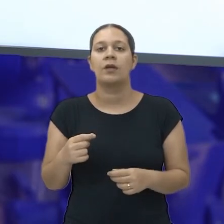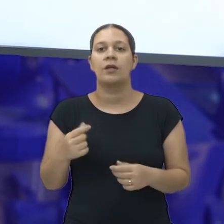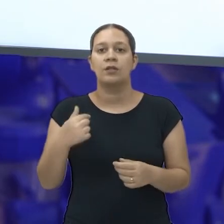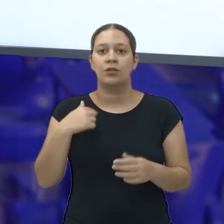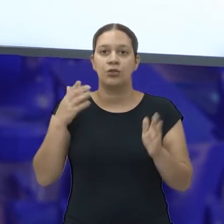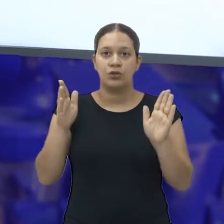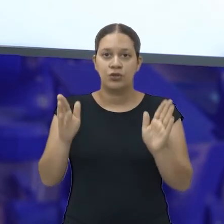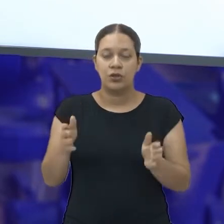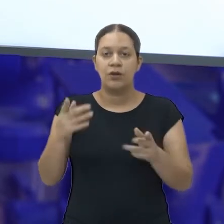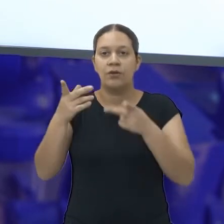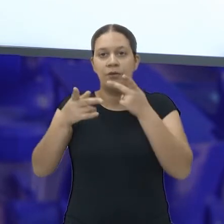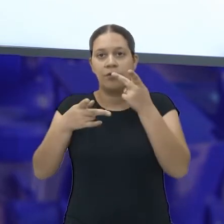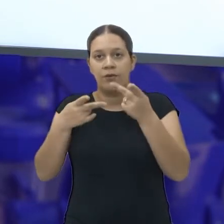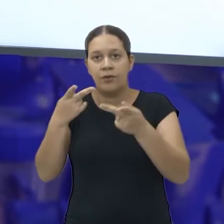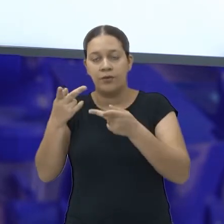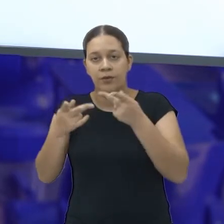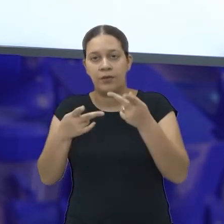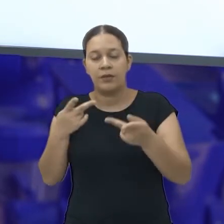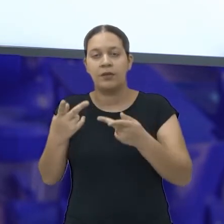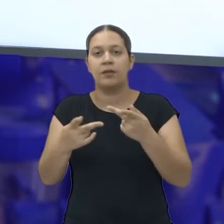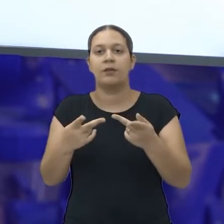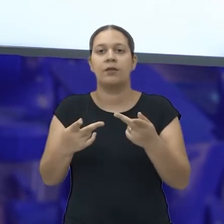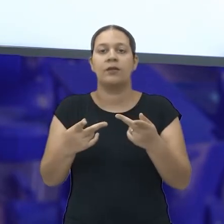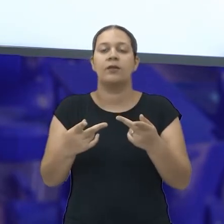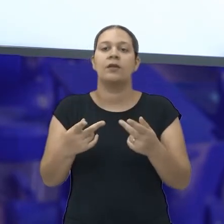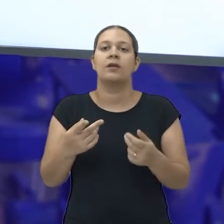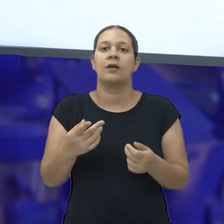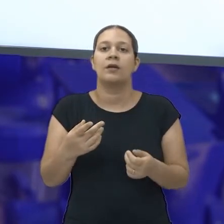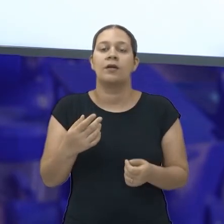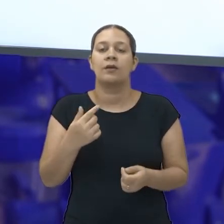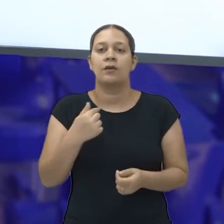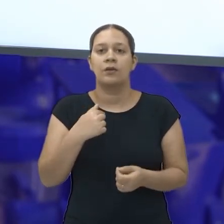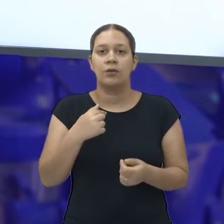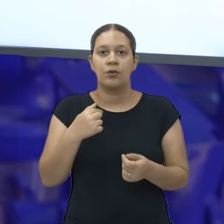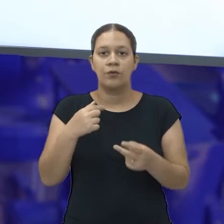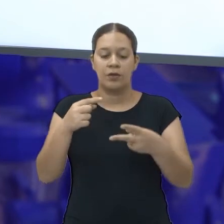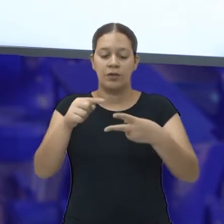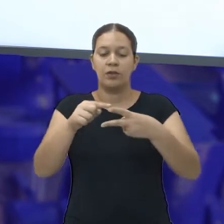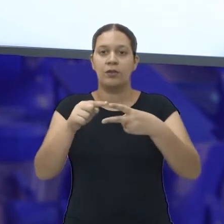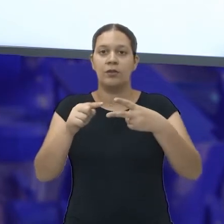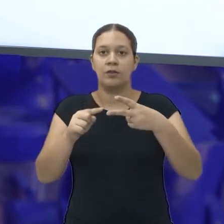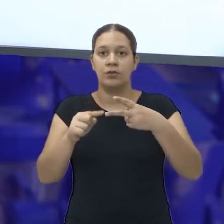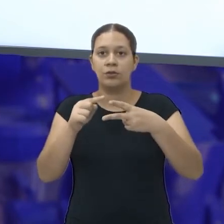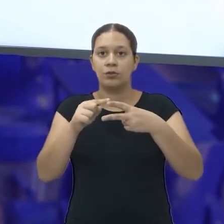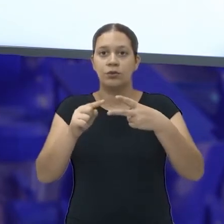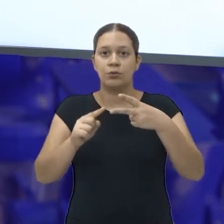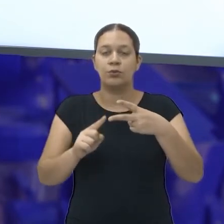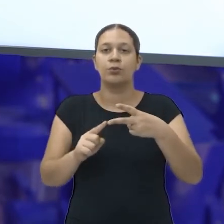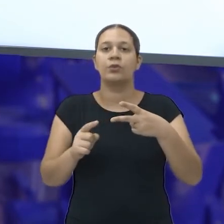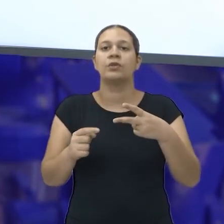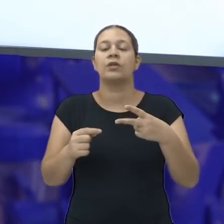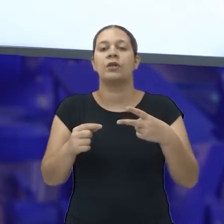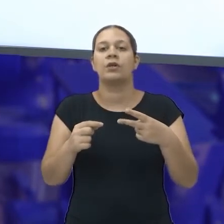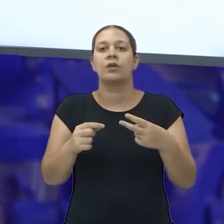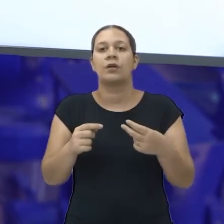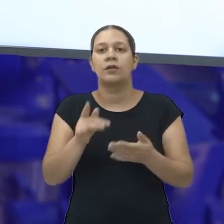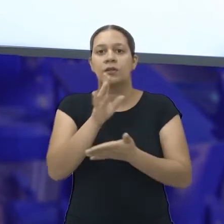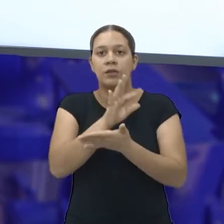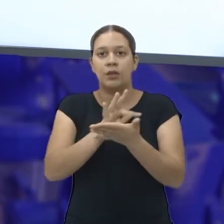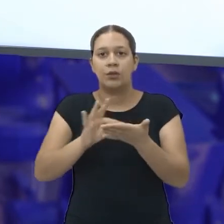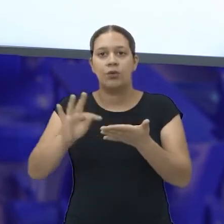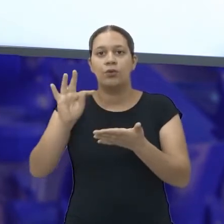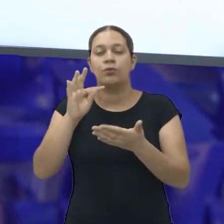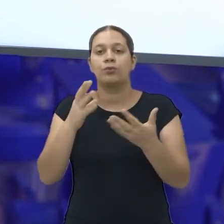citei dois aqui, eu citei o Elcio Dallari, eu citei o Darcy Azambuja, que são